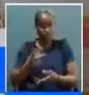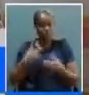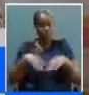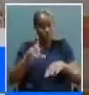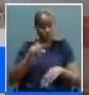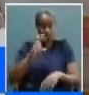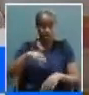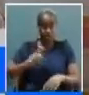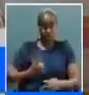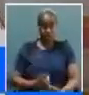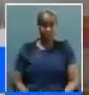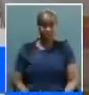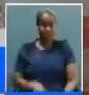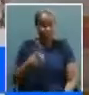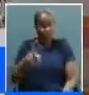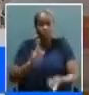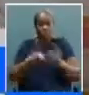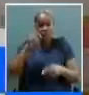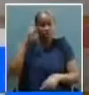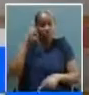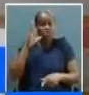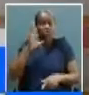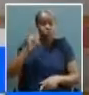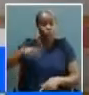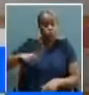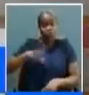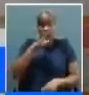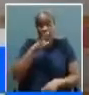Verde. E o que é que o Boachado, o que é que júri dizer?